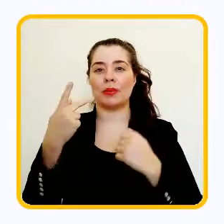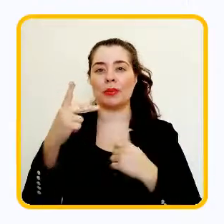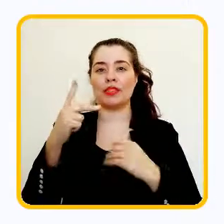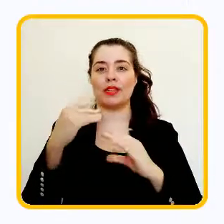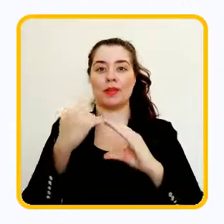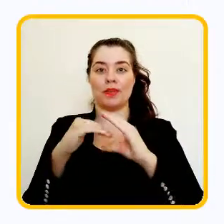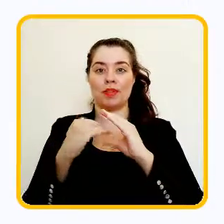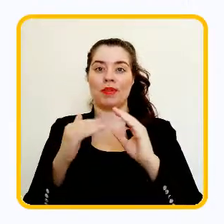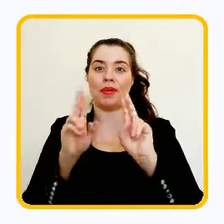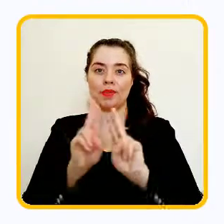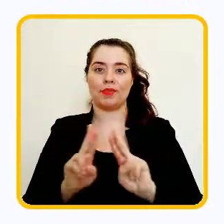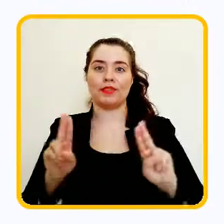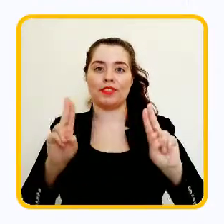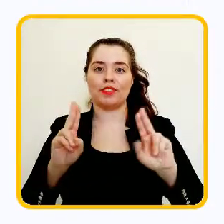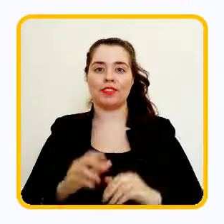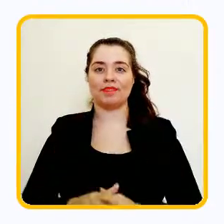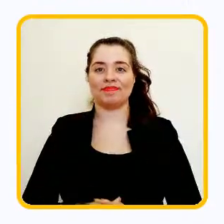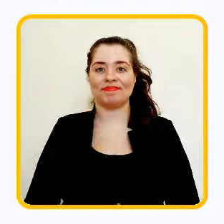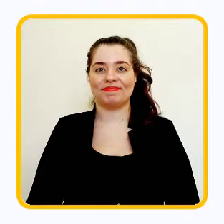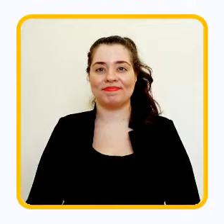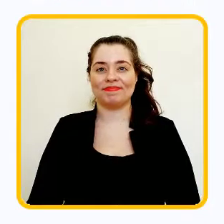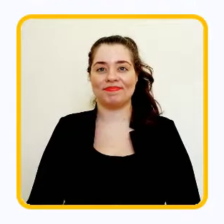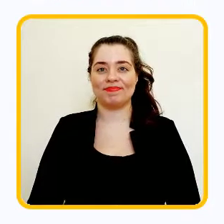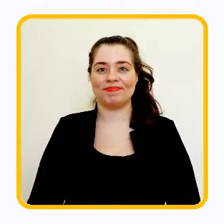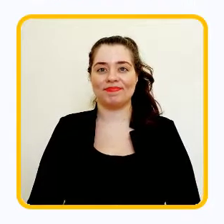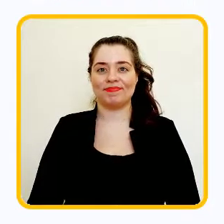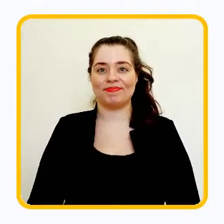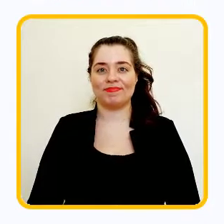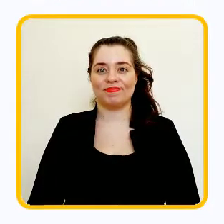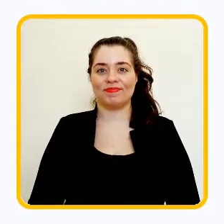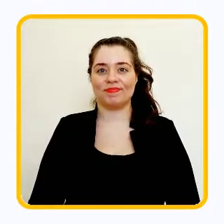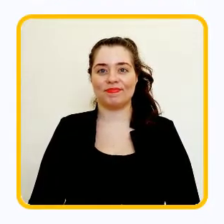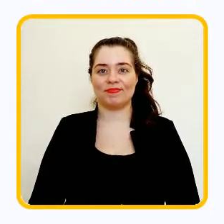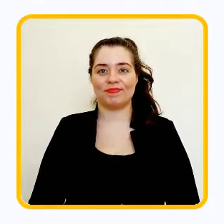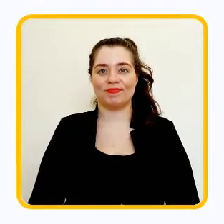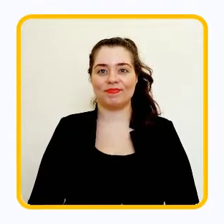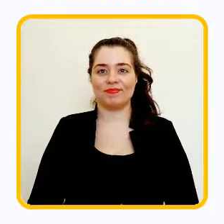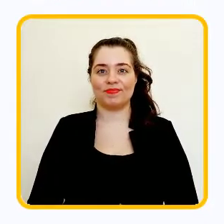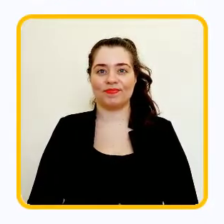mesmos dados do seu e-mail institucional.